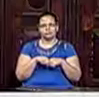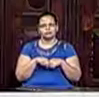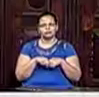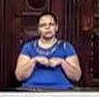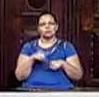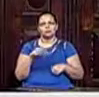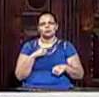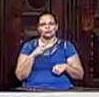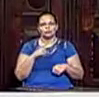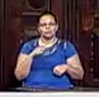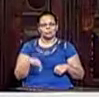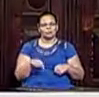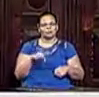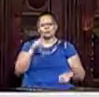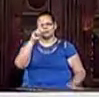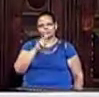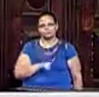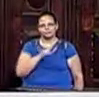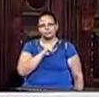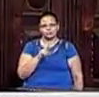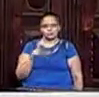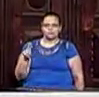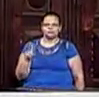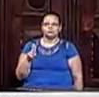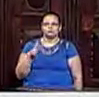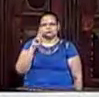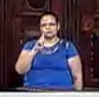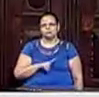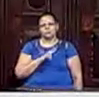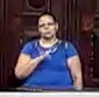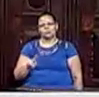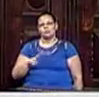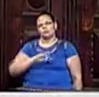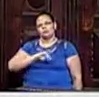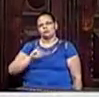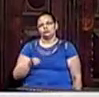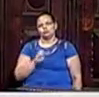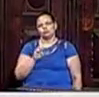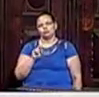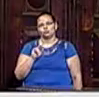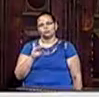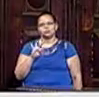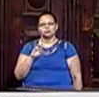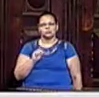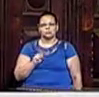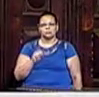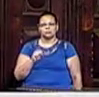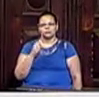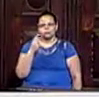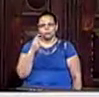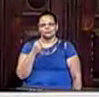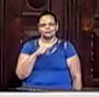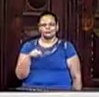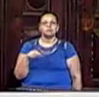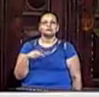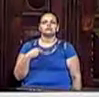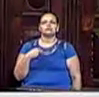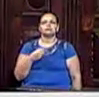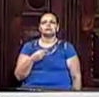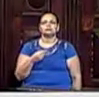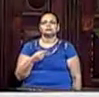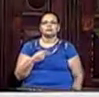Lá os jesuítas edificaram um convento e aos